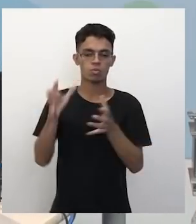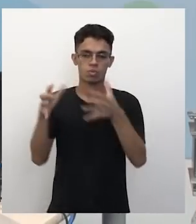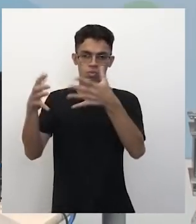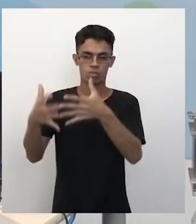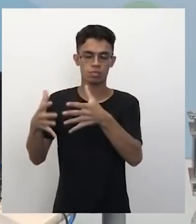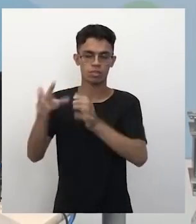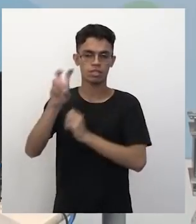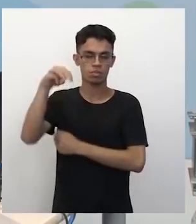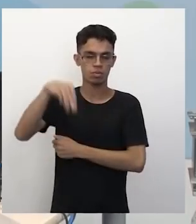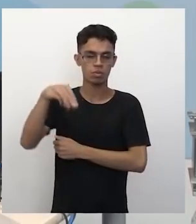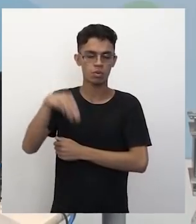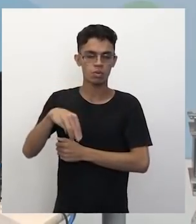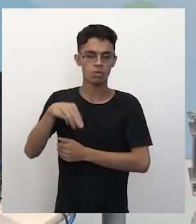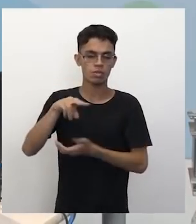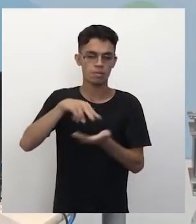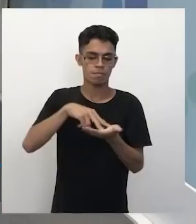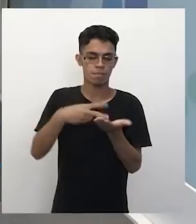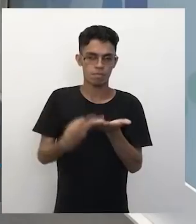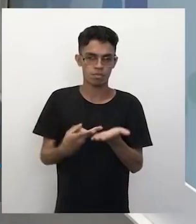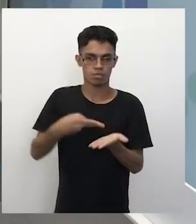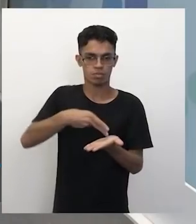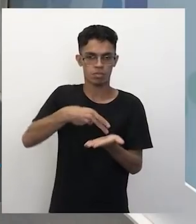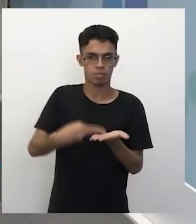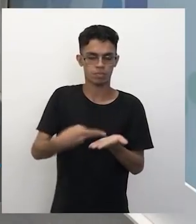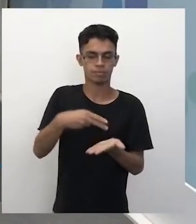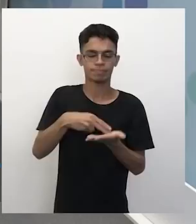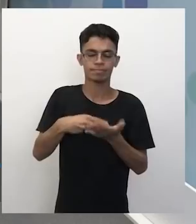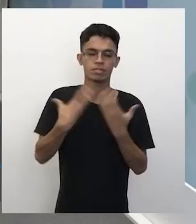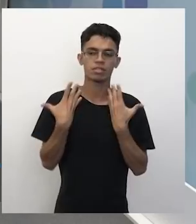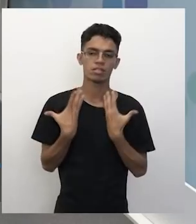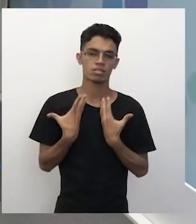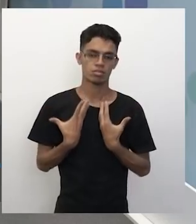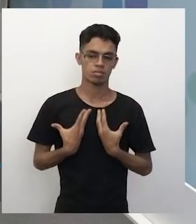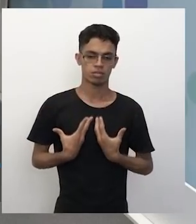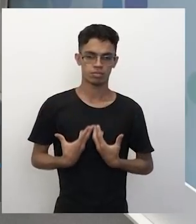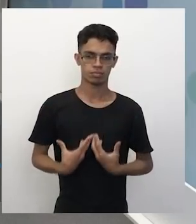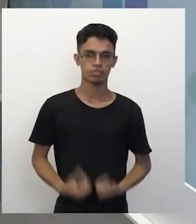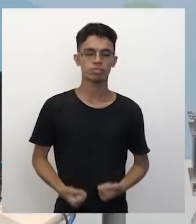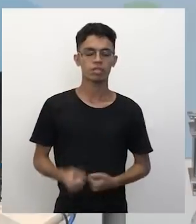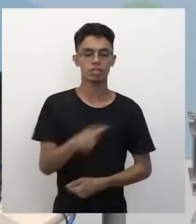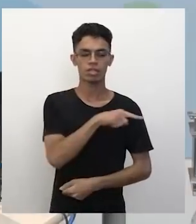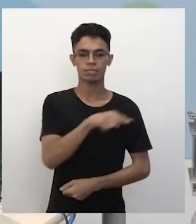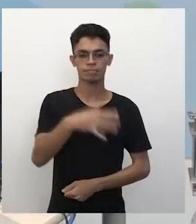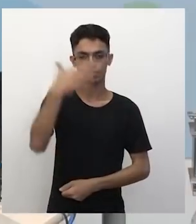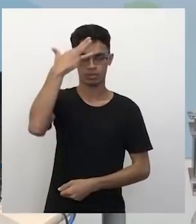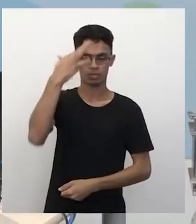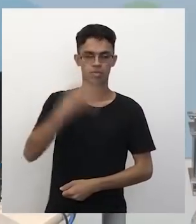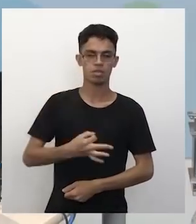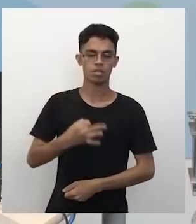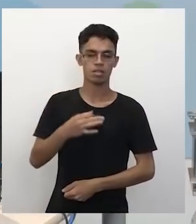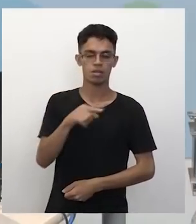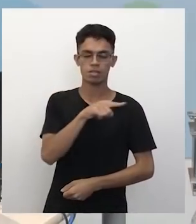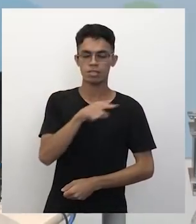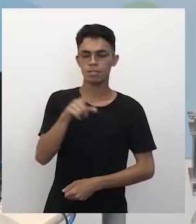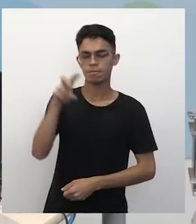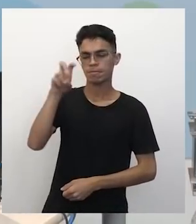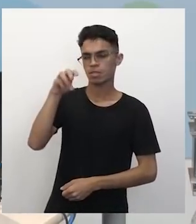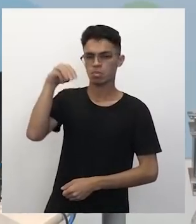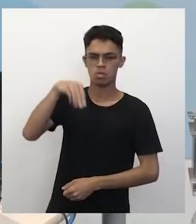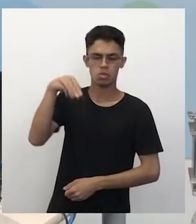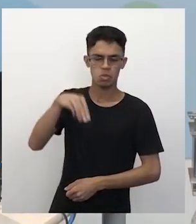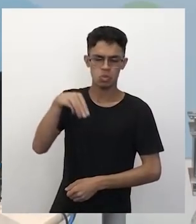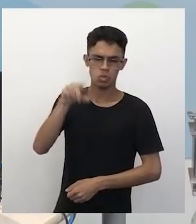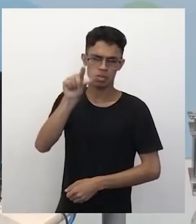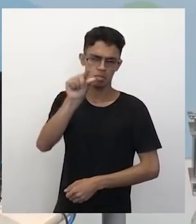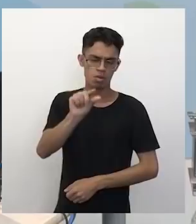fazia abdominal. Então, foi extremamente cansativo, né? Então, eles entenderam um pouco. Olha só, vocês falam que 5 minutos é pouco,